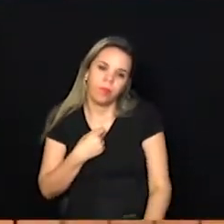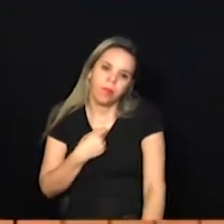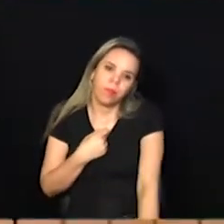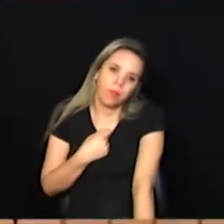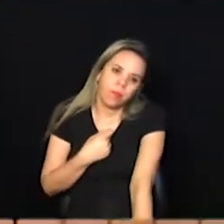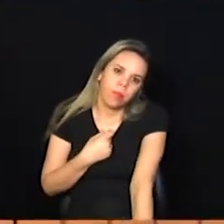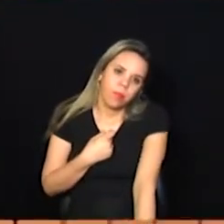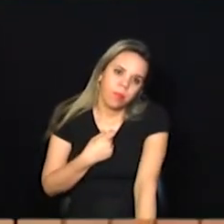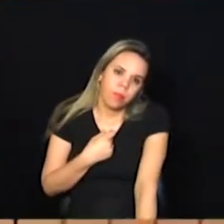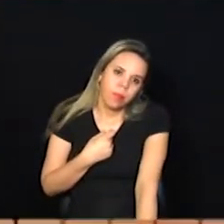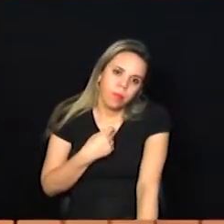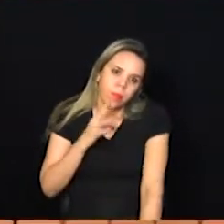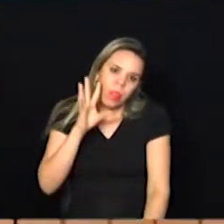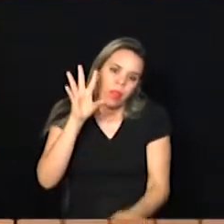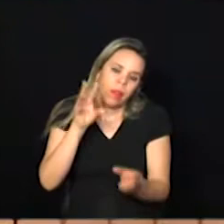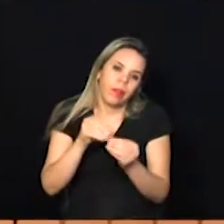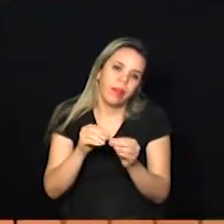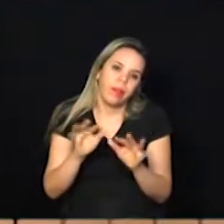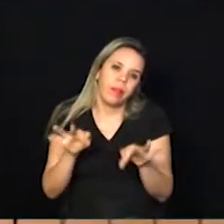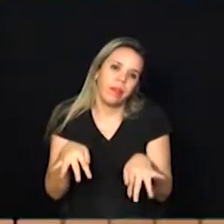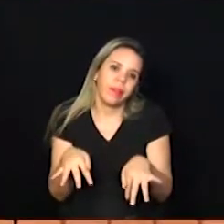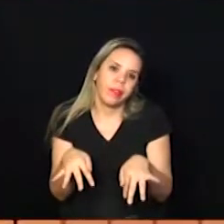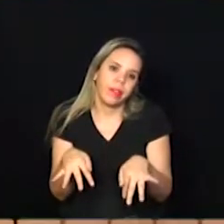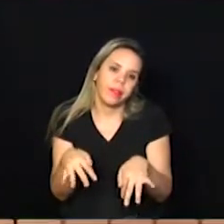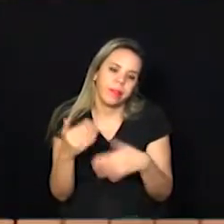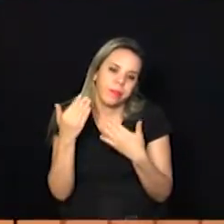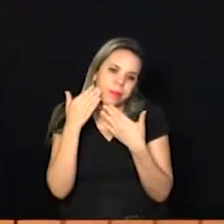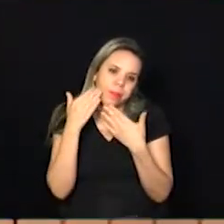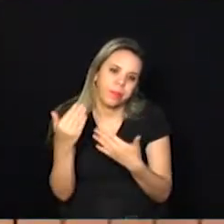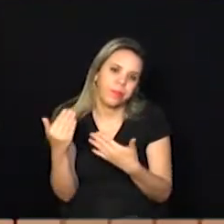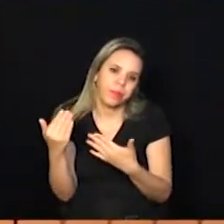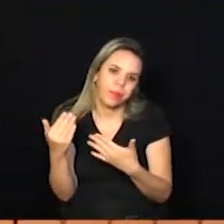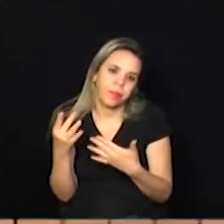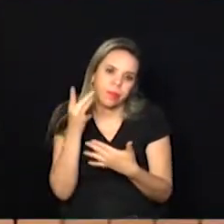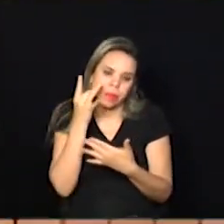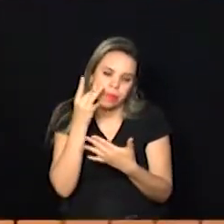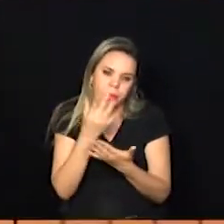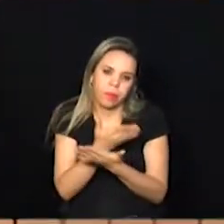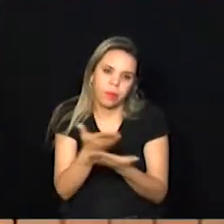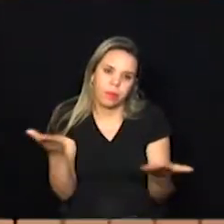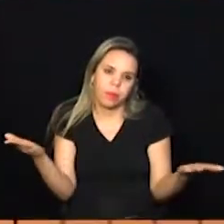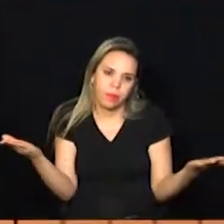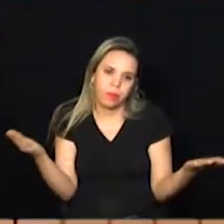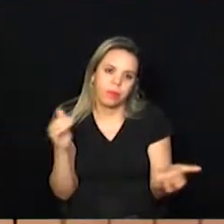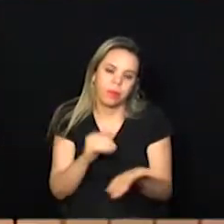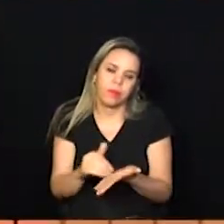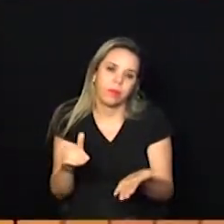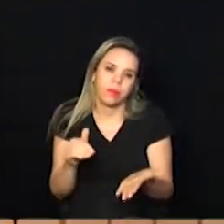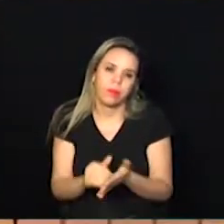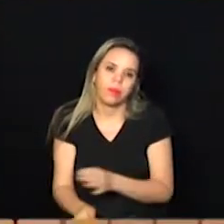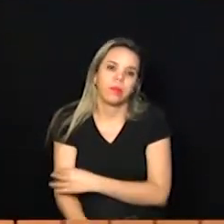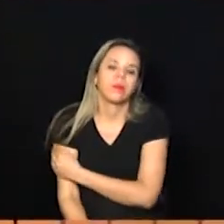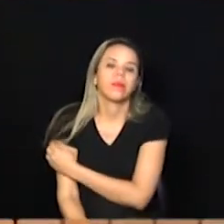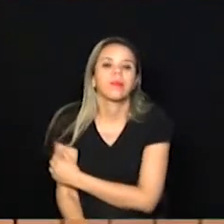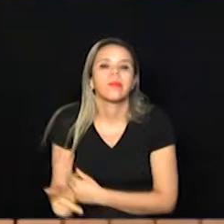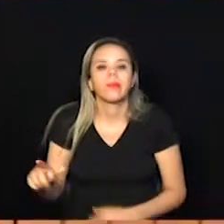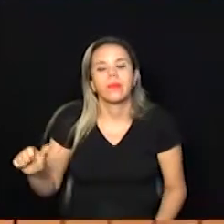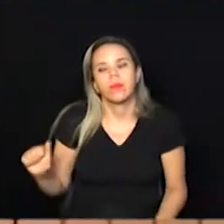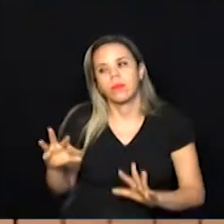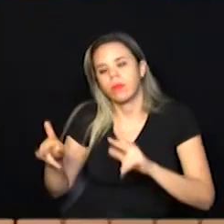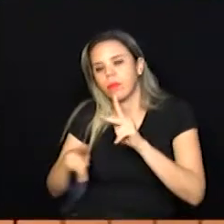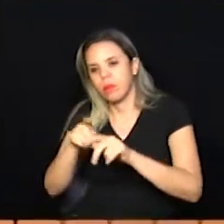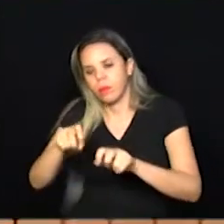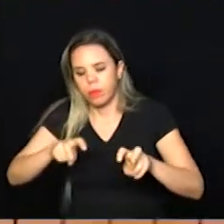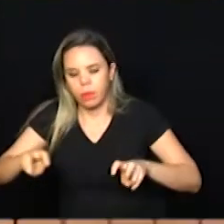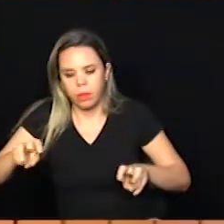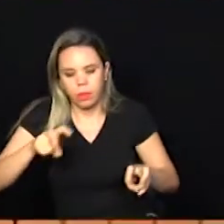Então, acho que é isso, caminhamos para o final. Agradeço a presença, né, da secretária Vandercleia, da Paula, de toda a